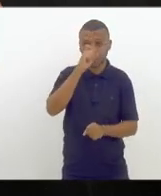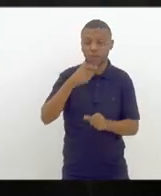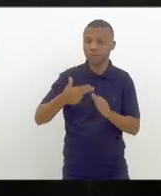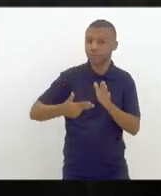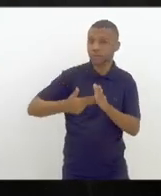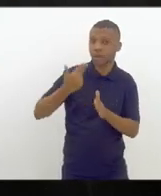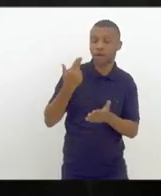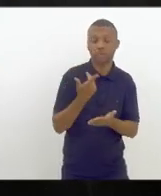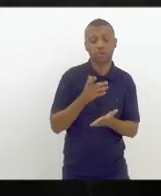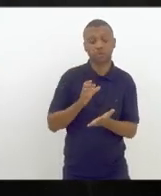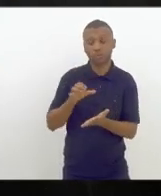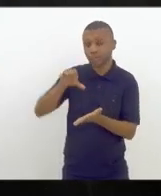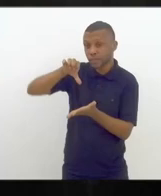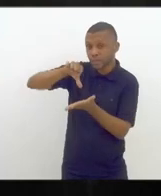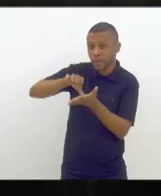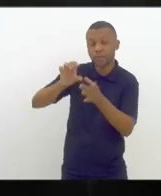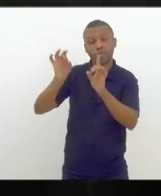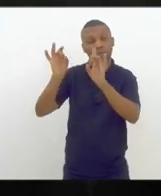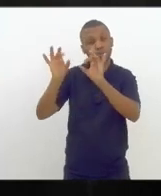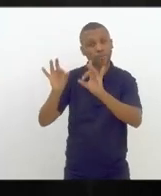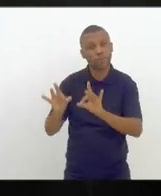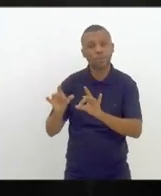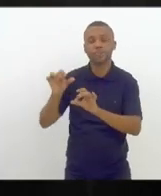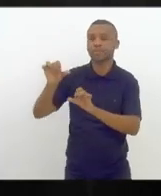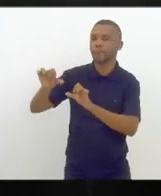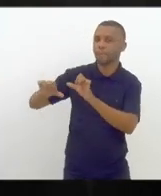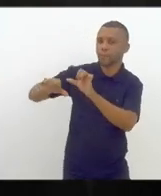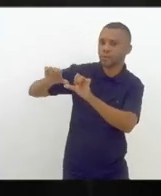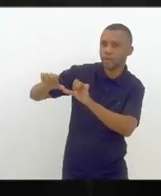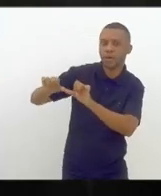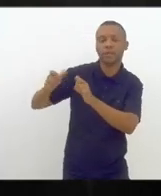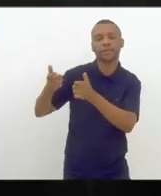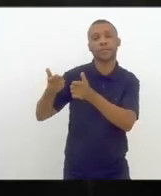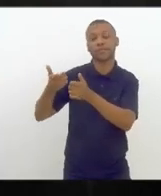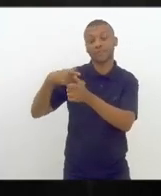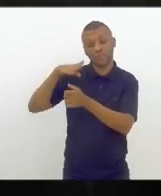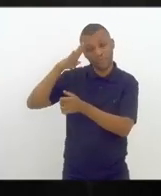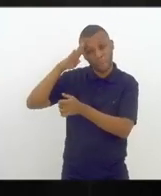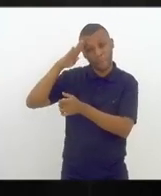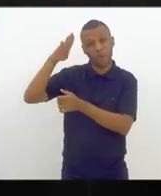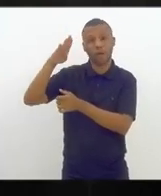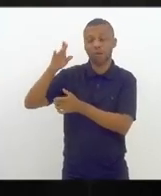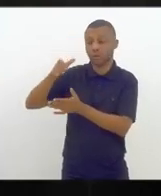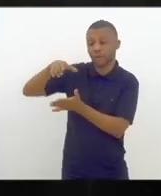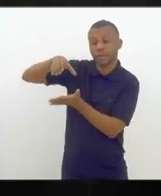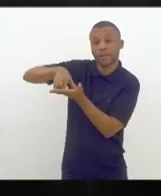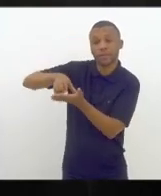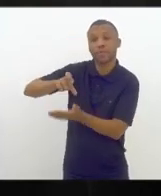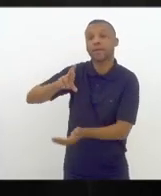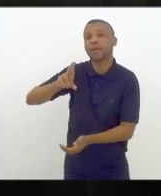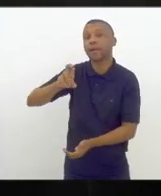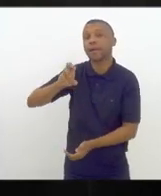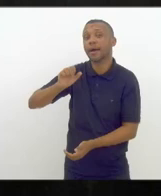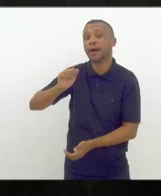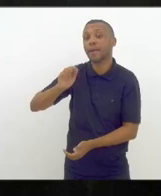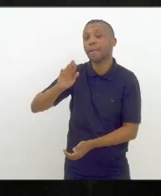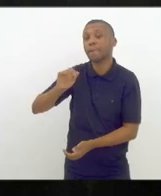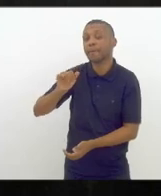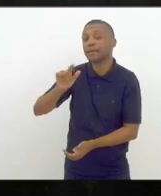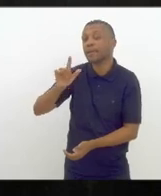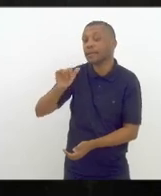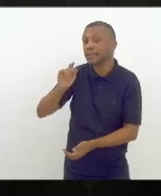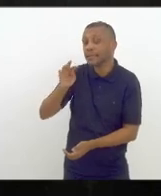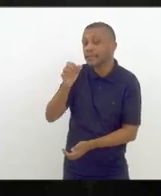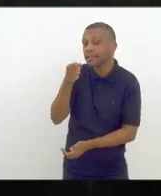Centro Especializado em Reabilitação, onde será o maior e mais moderno centro de reabilitação do Estado do Rio de Janeiro, onde